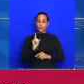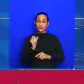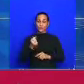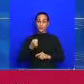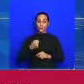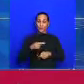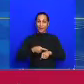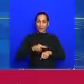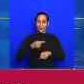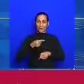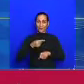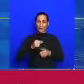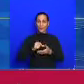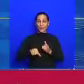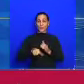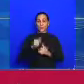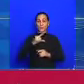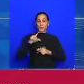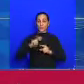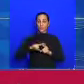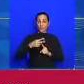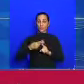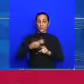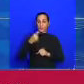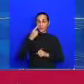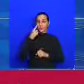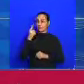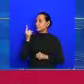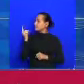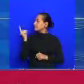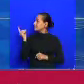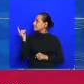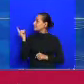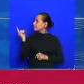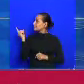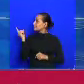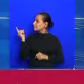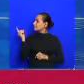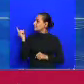Último número agora para o primeiro sorteio da dupla cena.